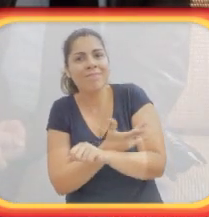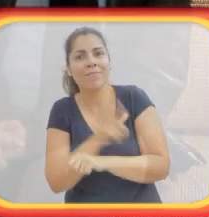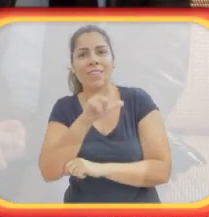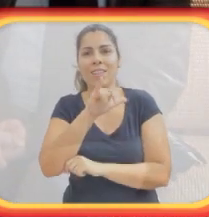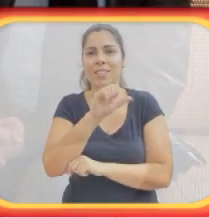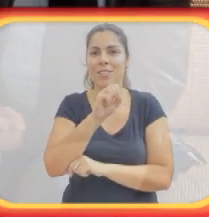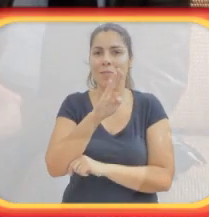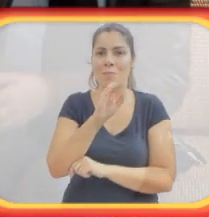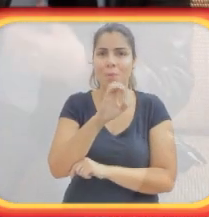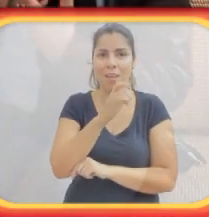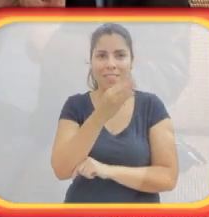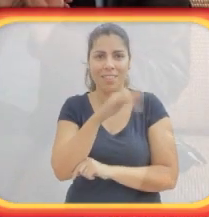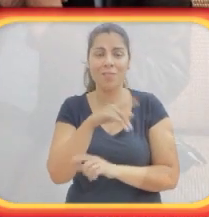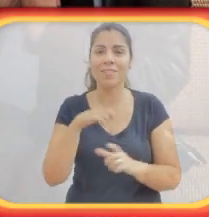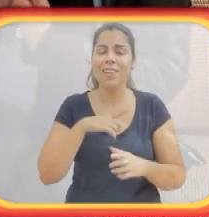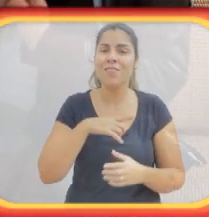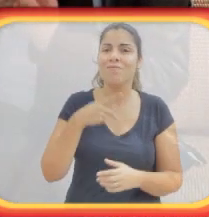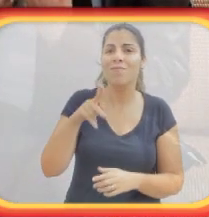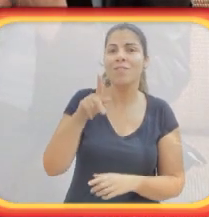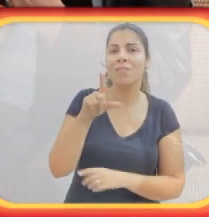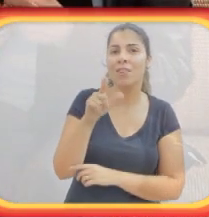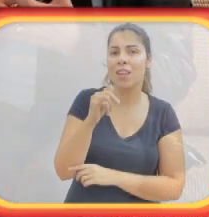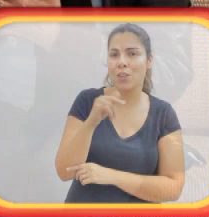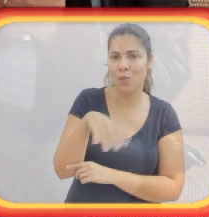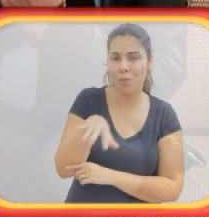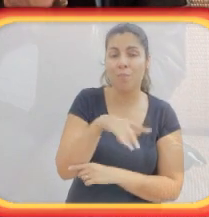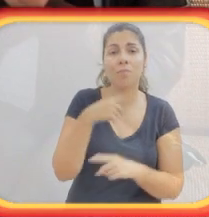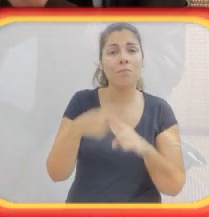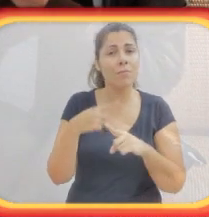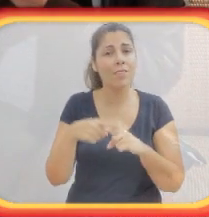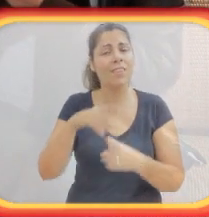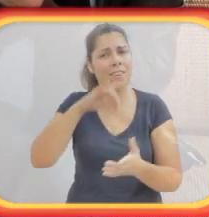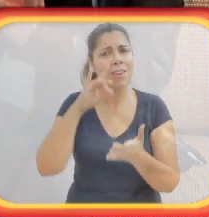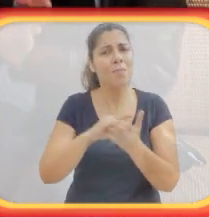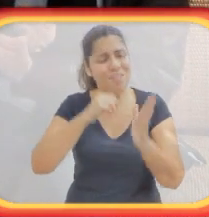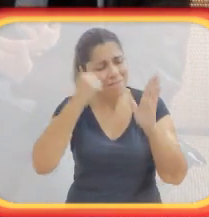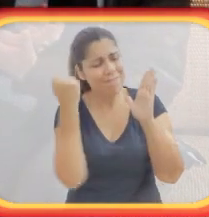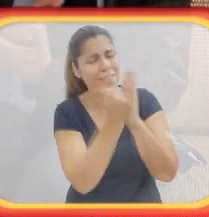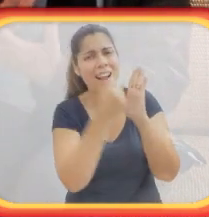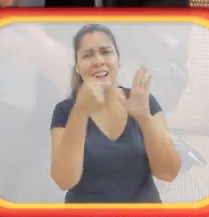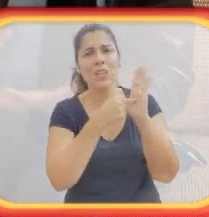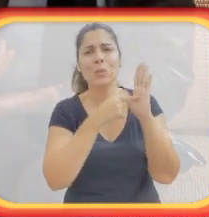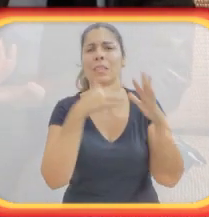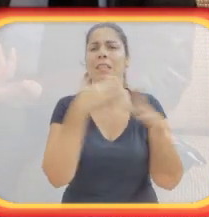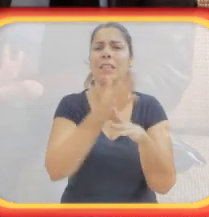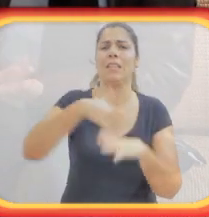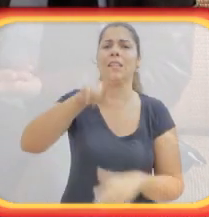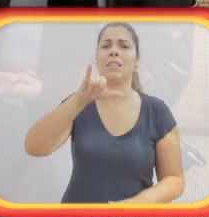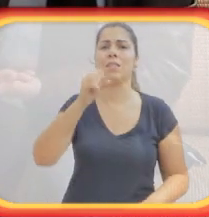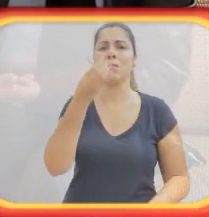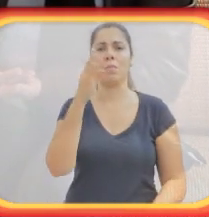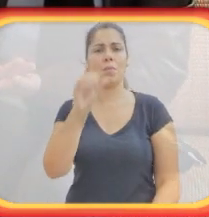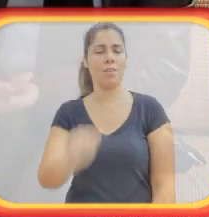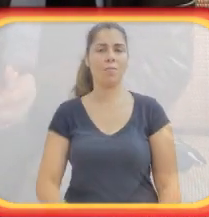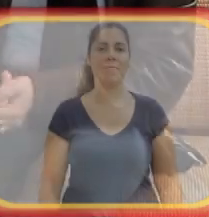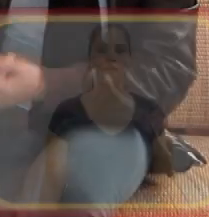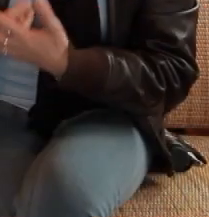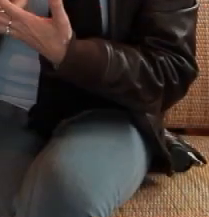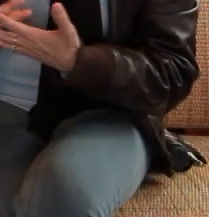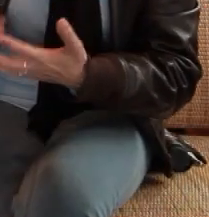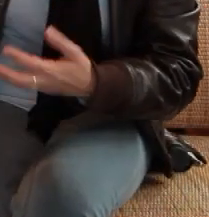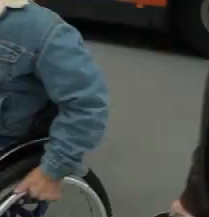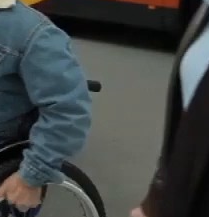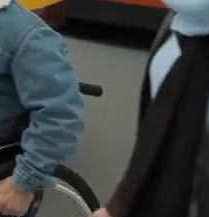de Lisboa. Daí a ligação até emocional que os lisboetas têm com o seu elétrico,